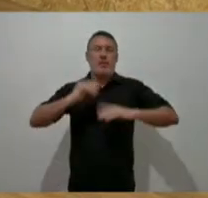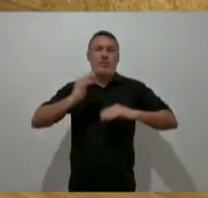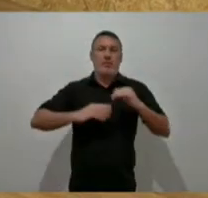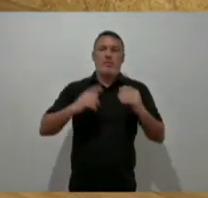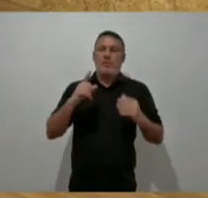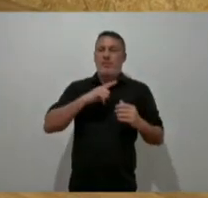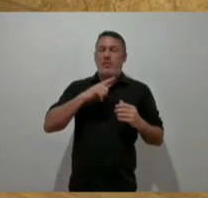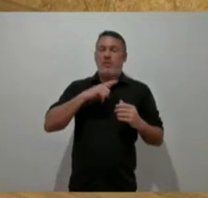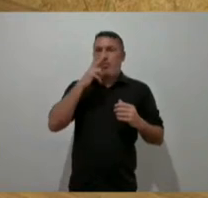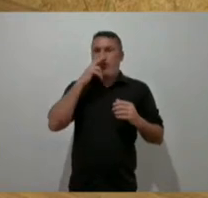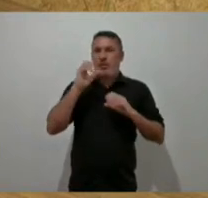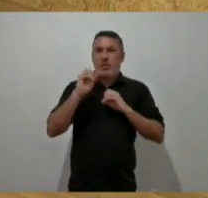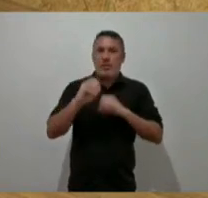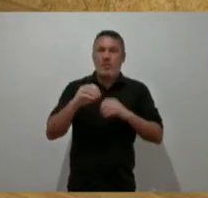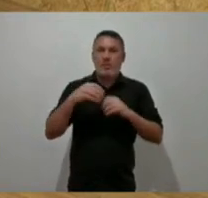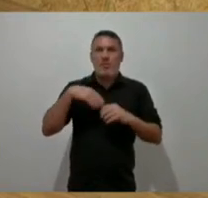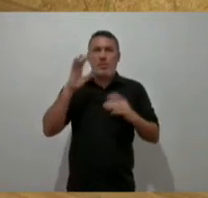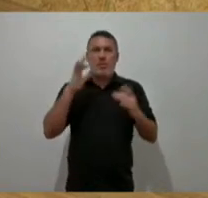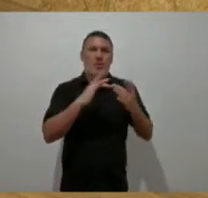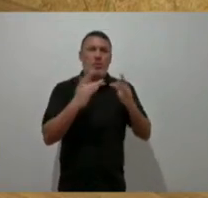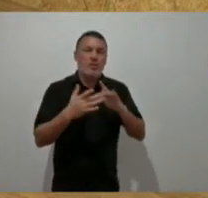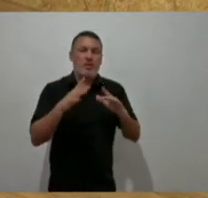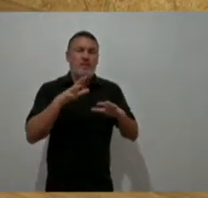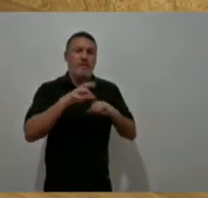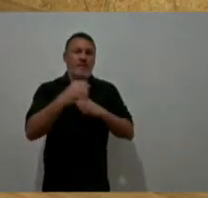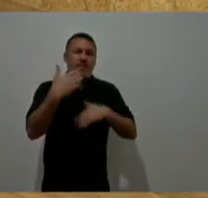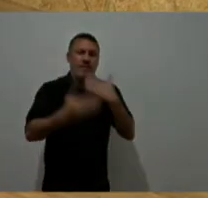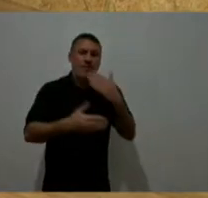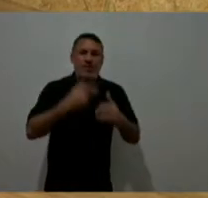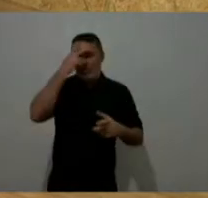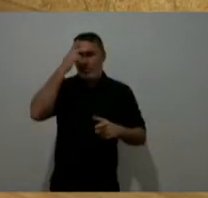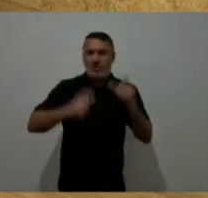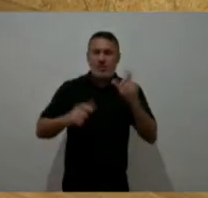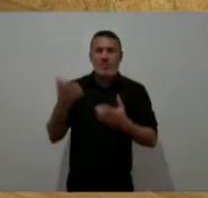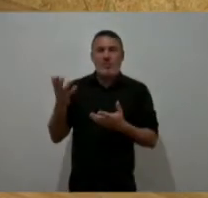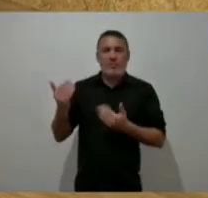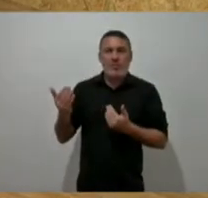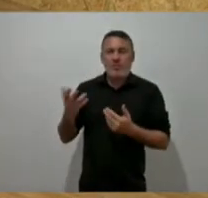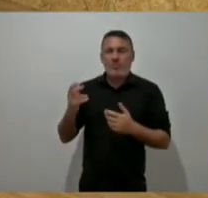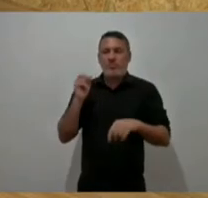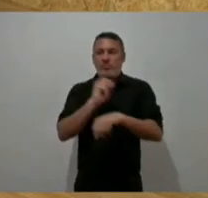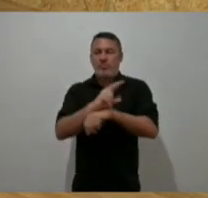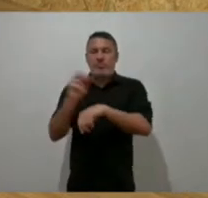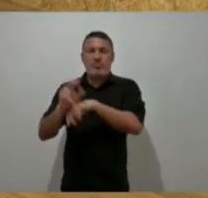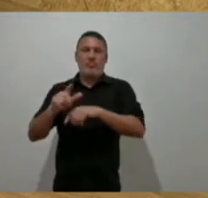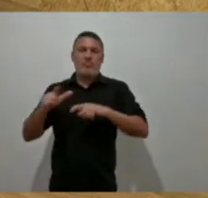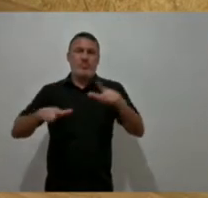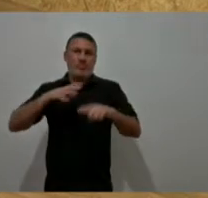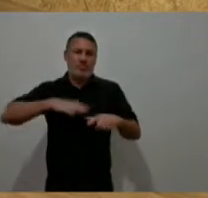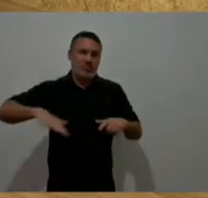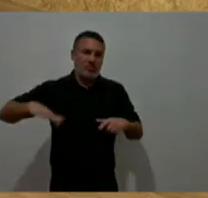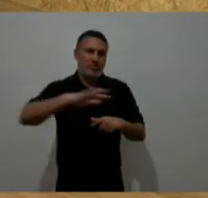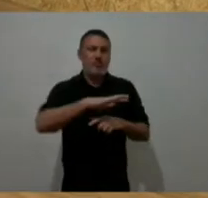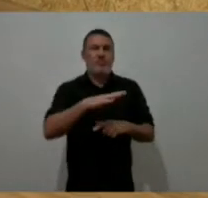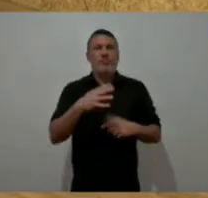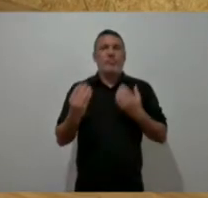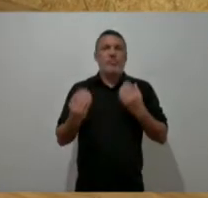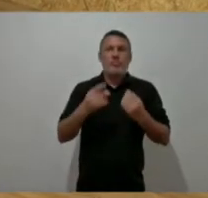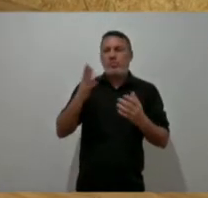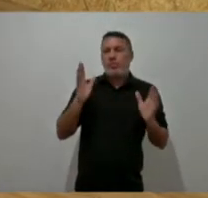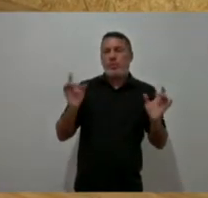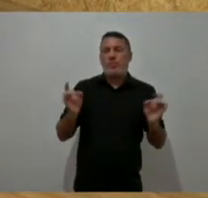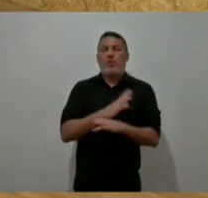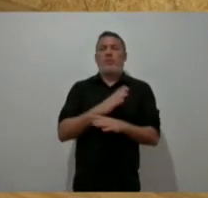essas pessoas, esses jovens, para entrarem no mercado de trabalho preparados para assumirem um